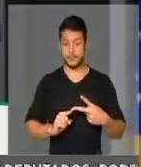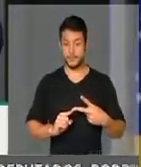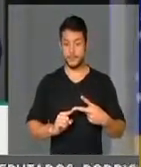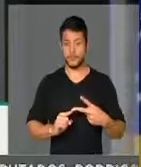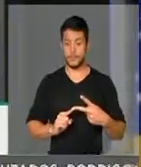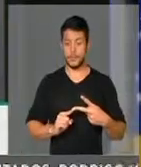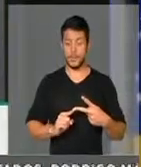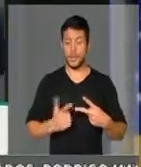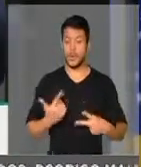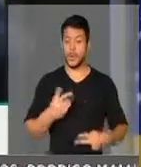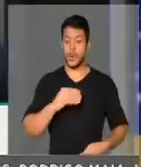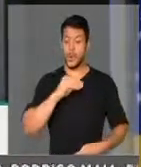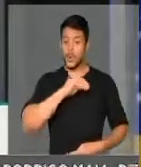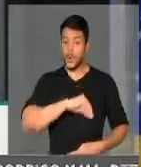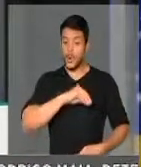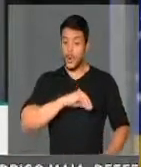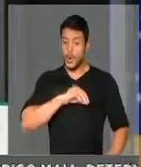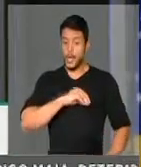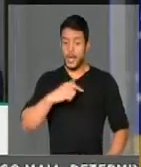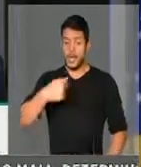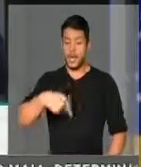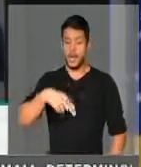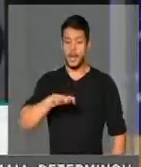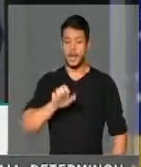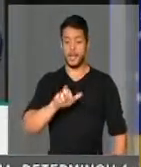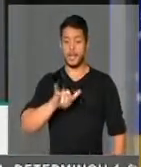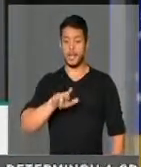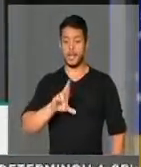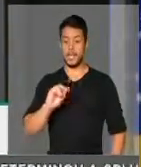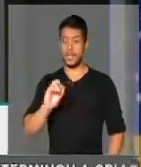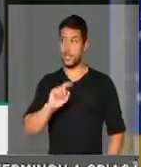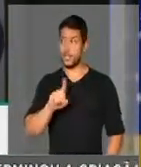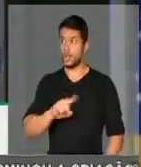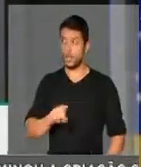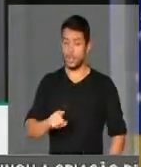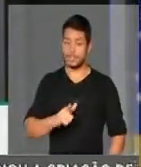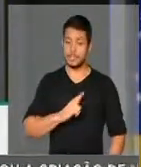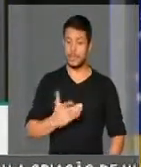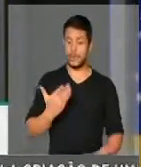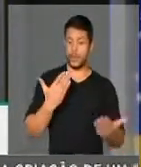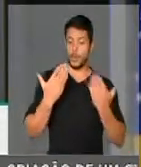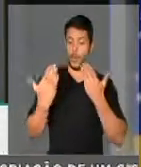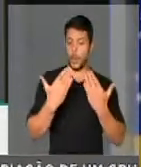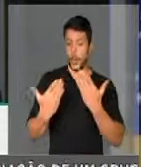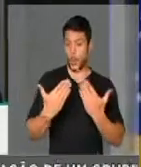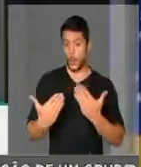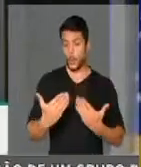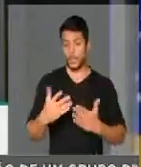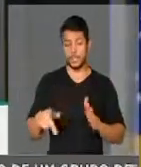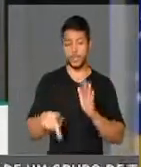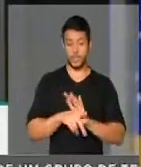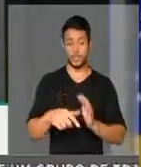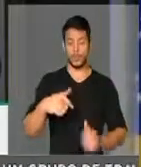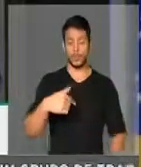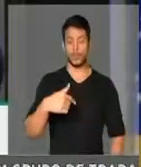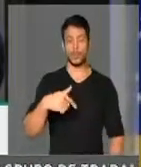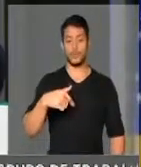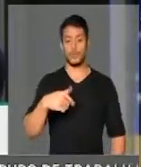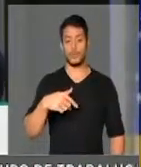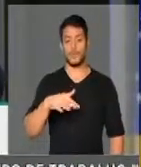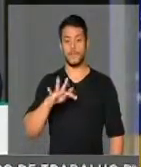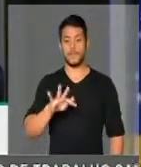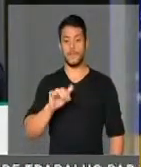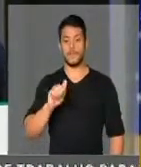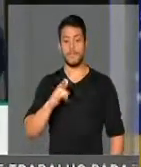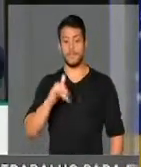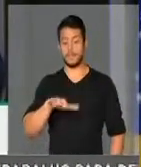a remuneração de Queiroz. Ao comparar gastos com vencimento de Fabrício Queiroz, o MP do